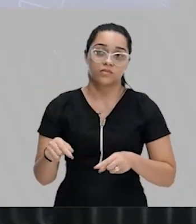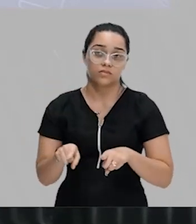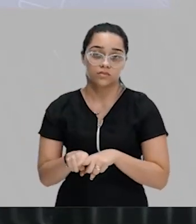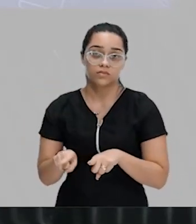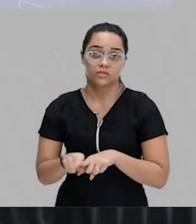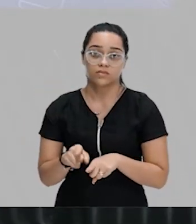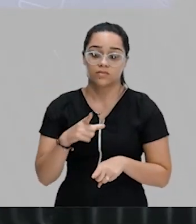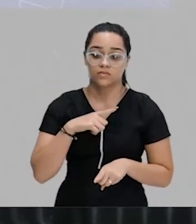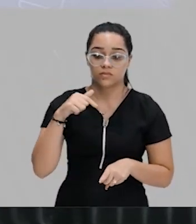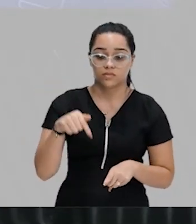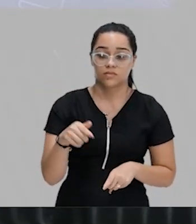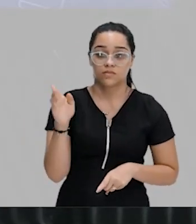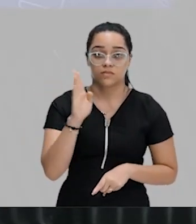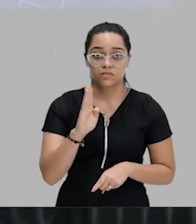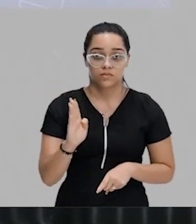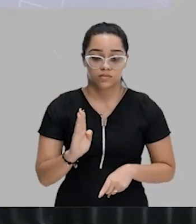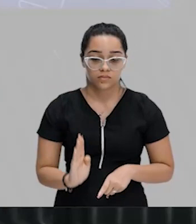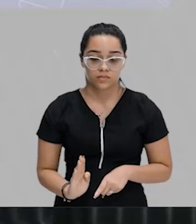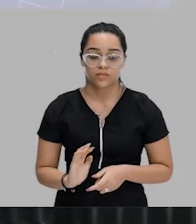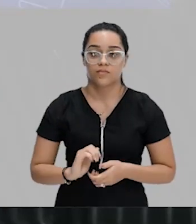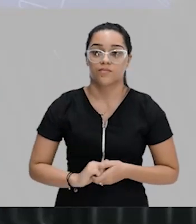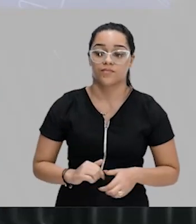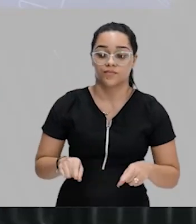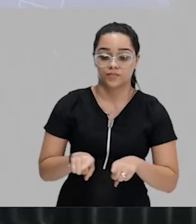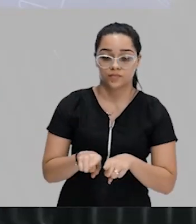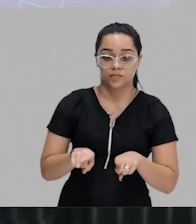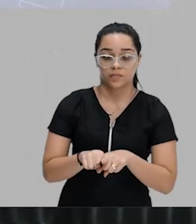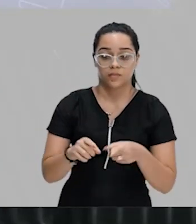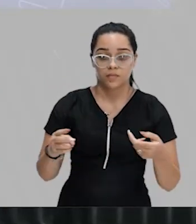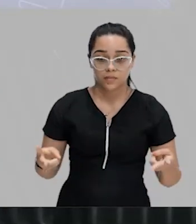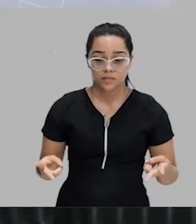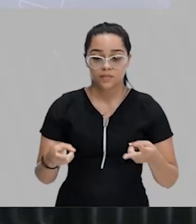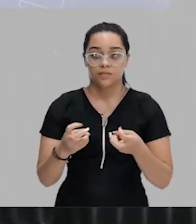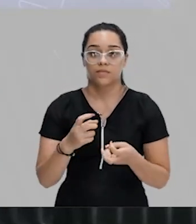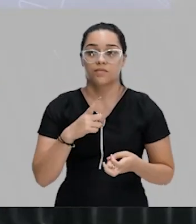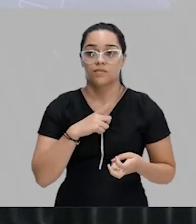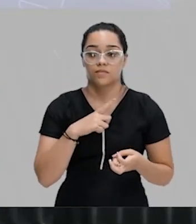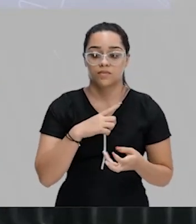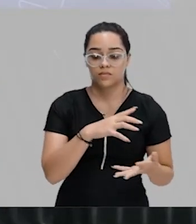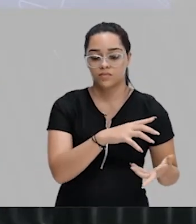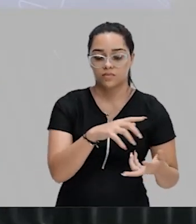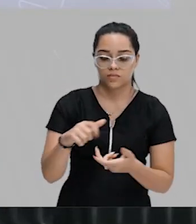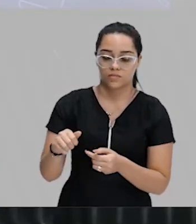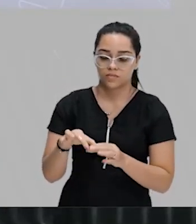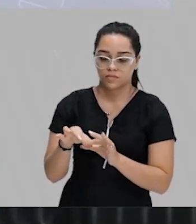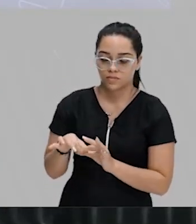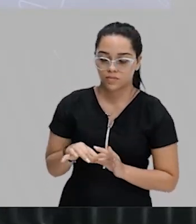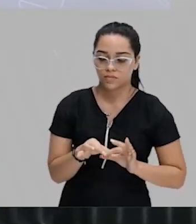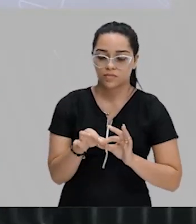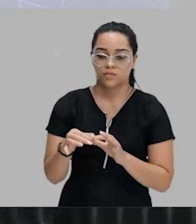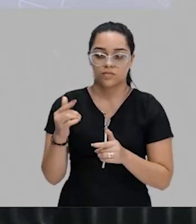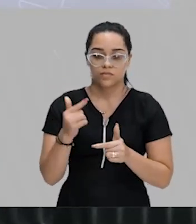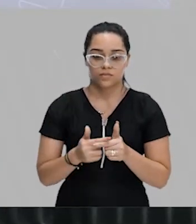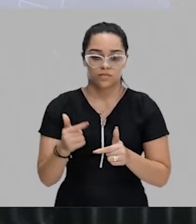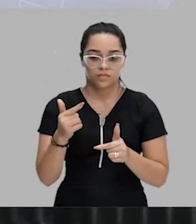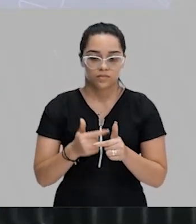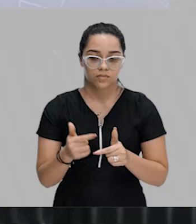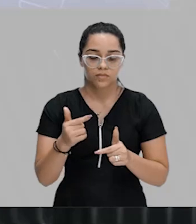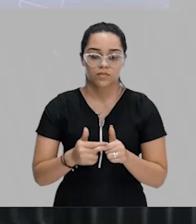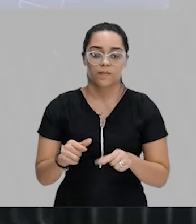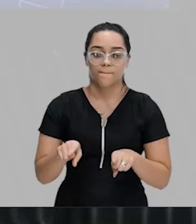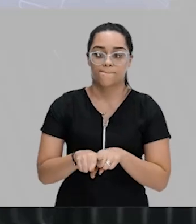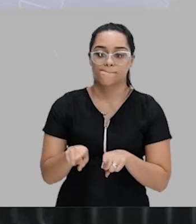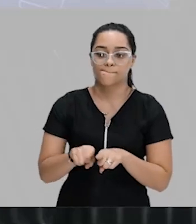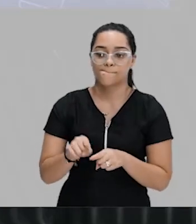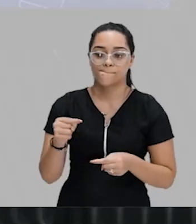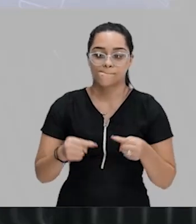mesmo aqui no Brasil. Iremos observar a globalização e a crise da